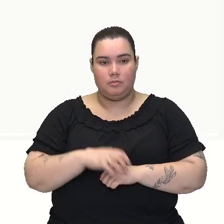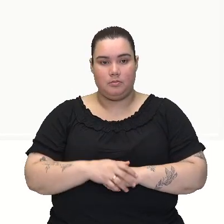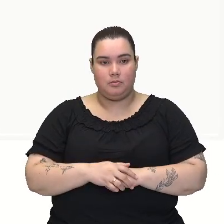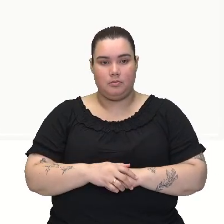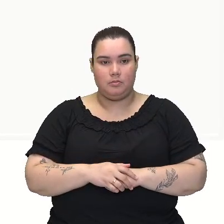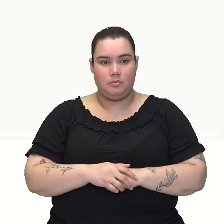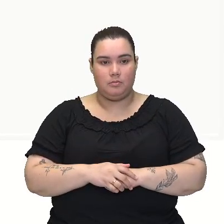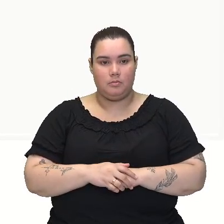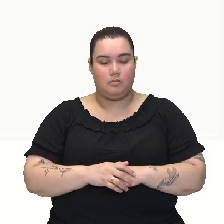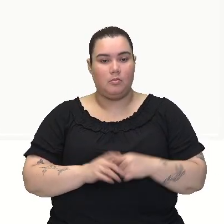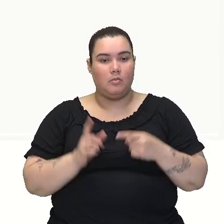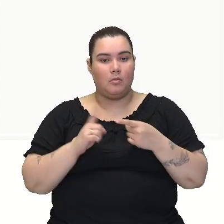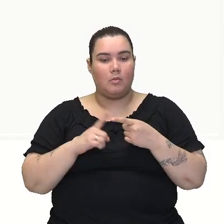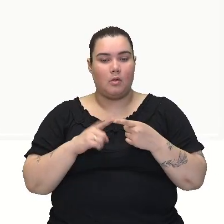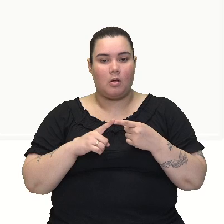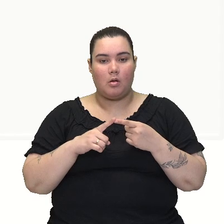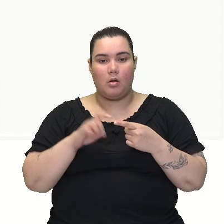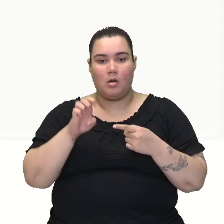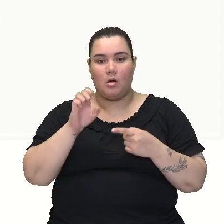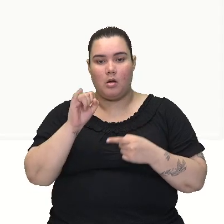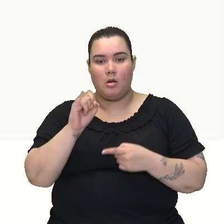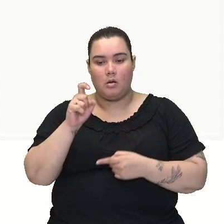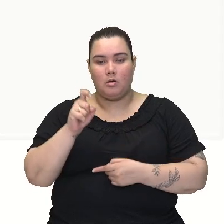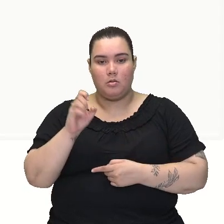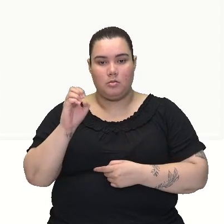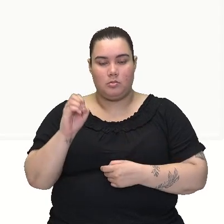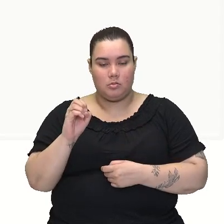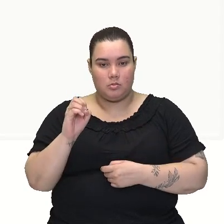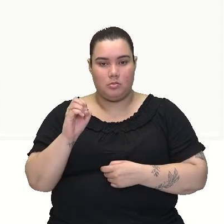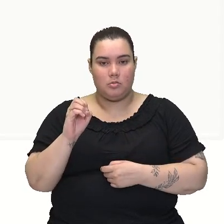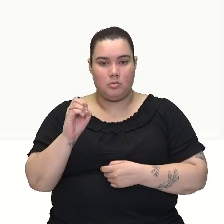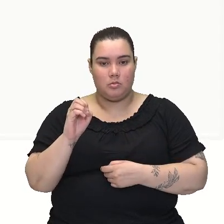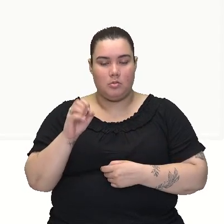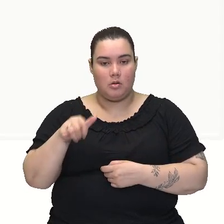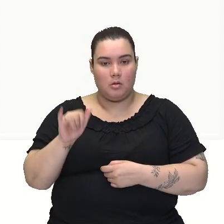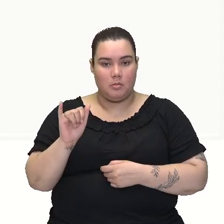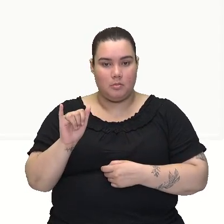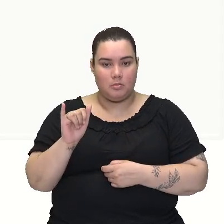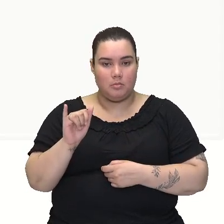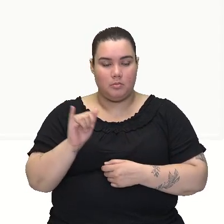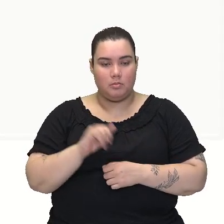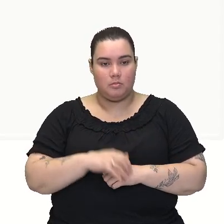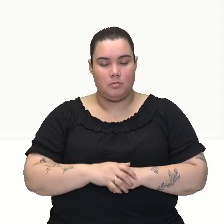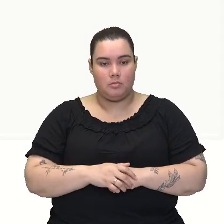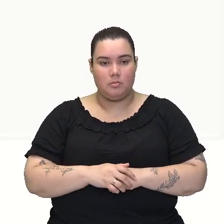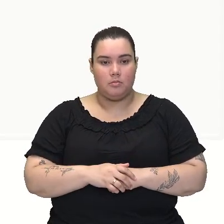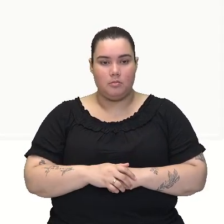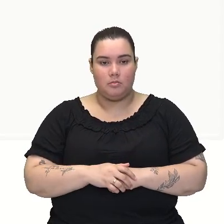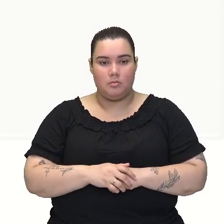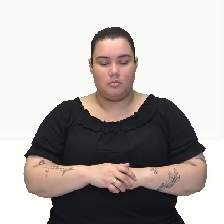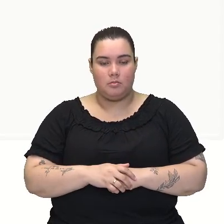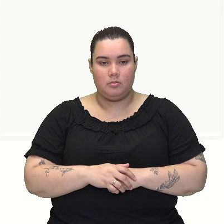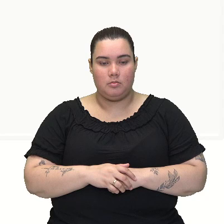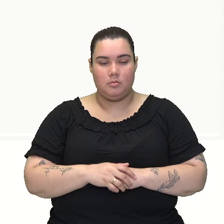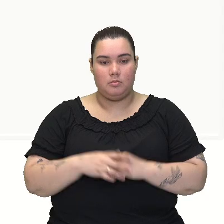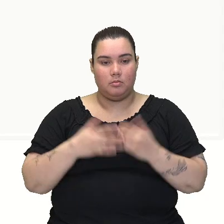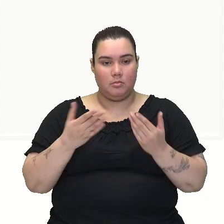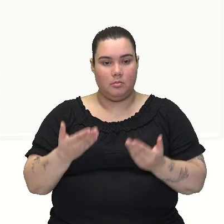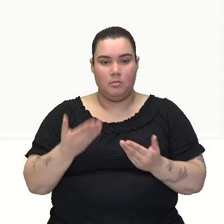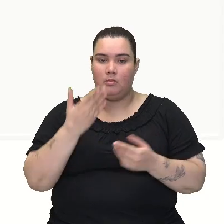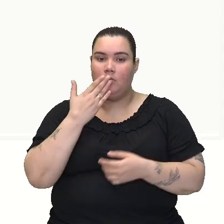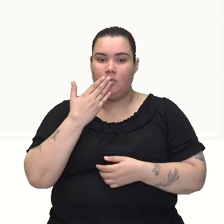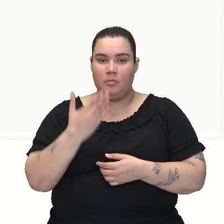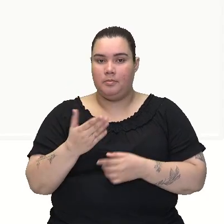Determine a interseção com o eixo y. Muito bem. Então, se ele quer que a